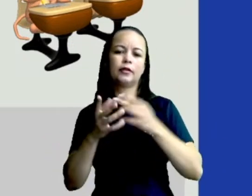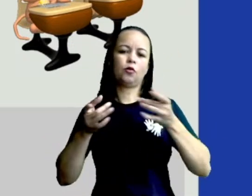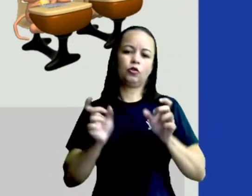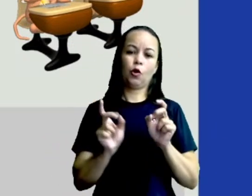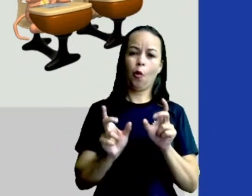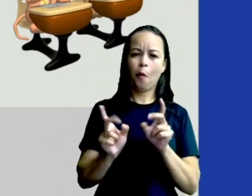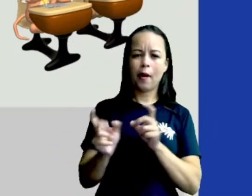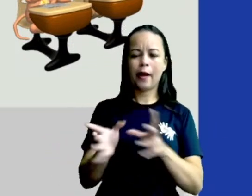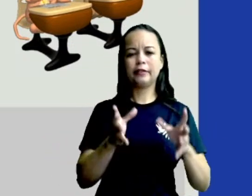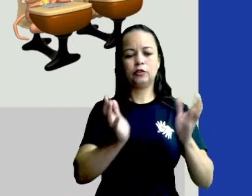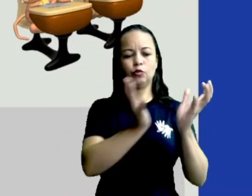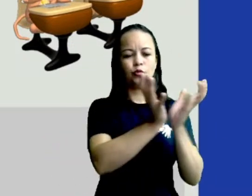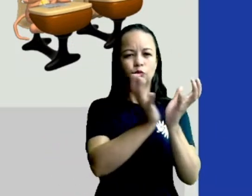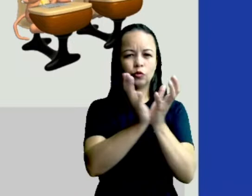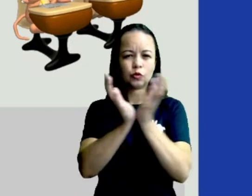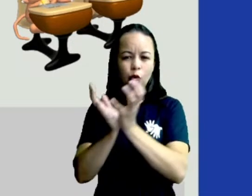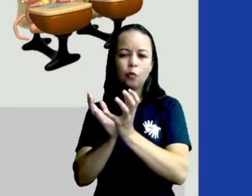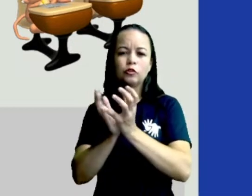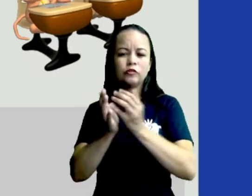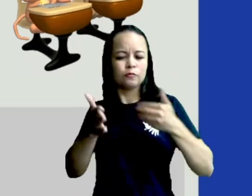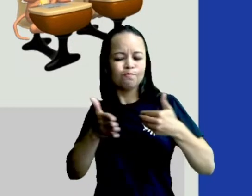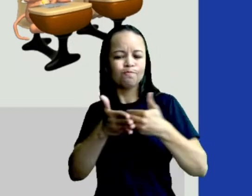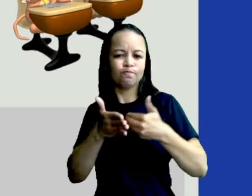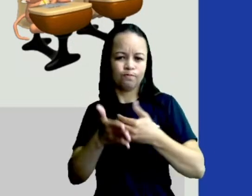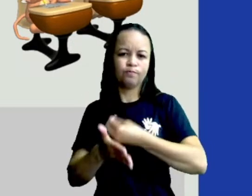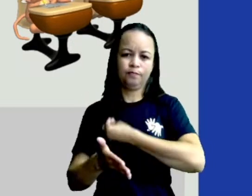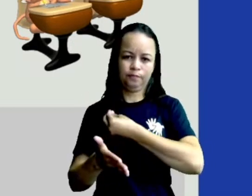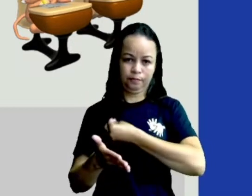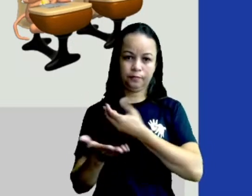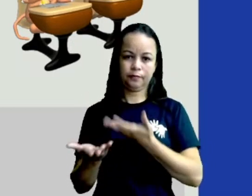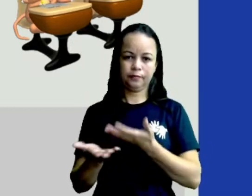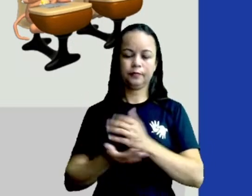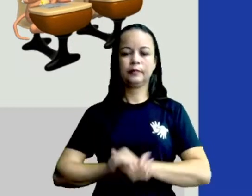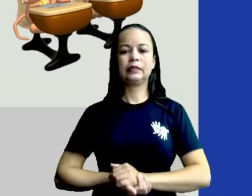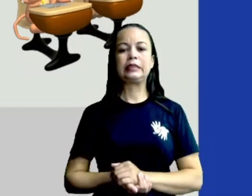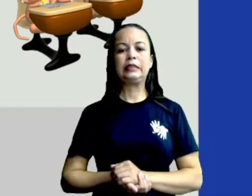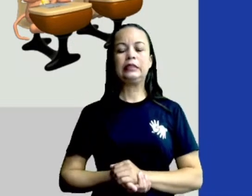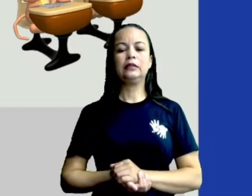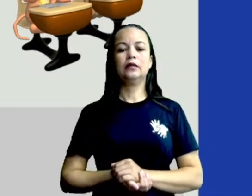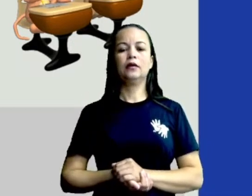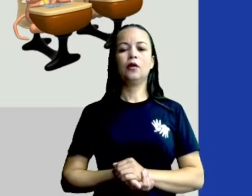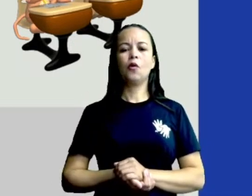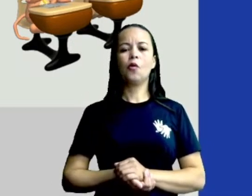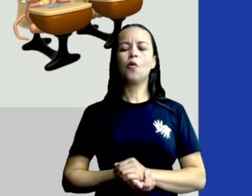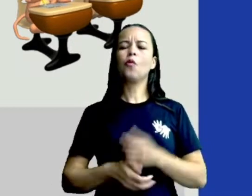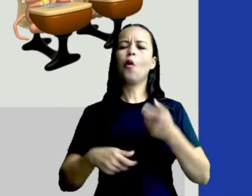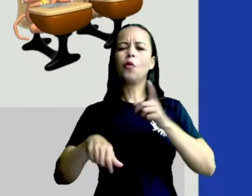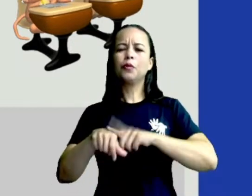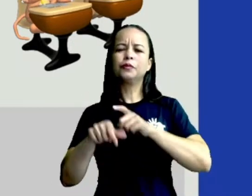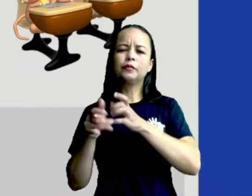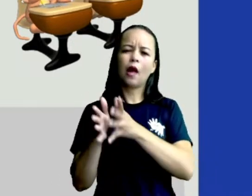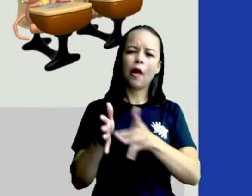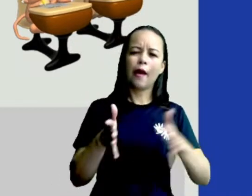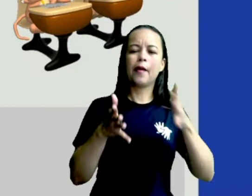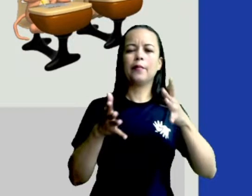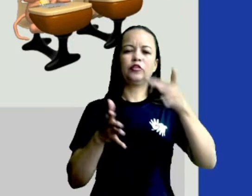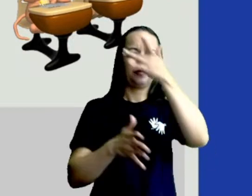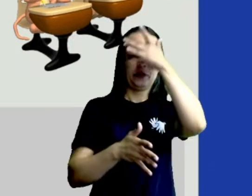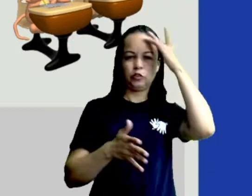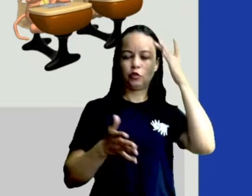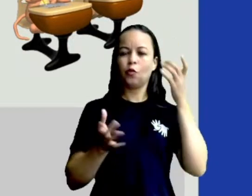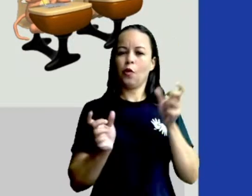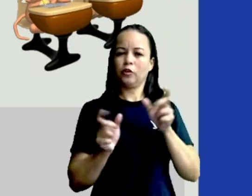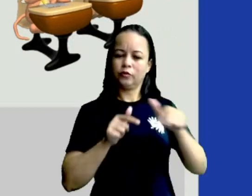ocorriam entre grupos que viviam próximos, certo? Com o tempo, mercadores passaram